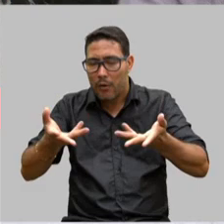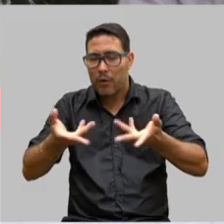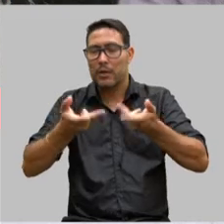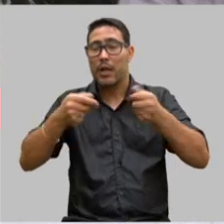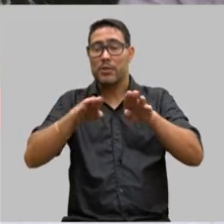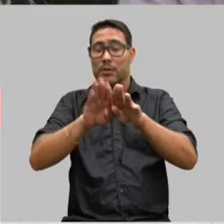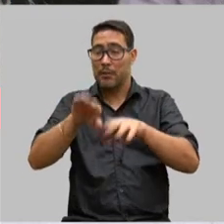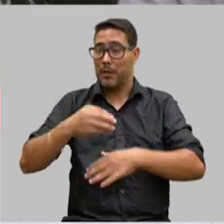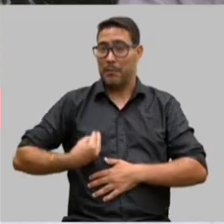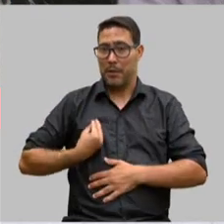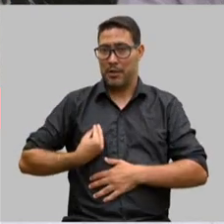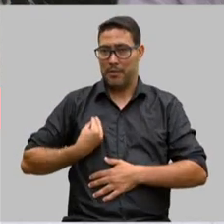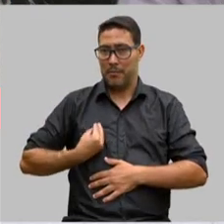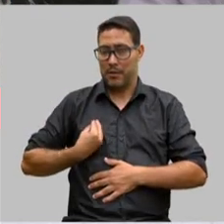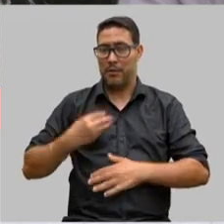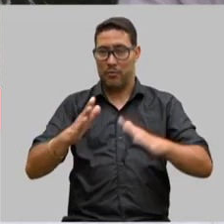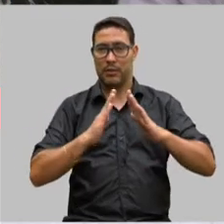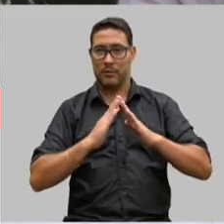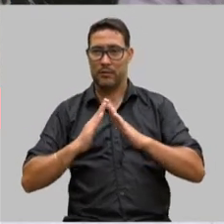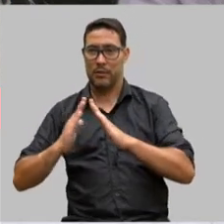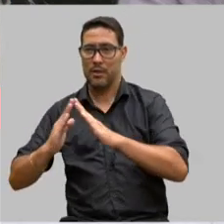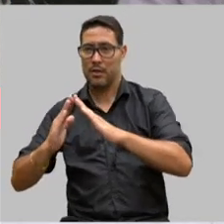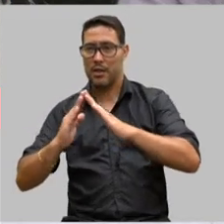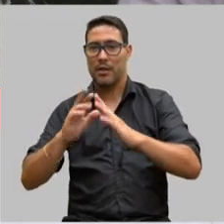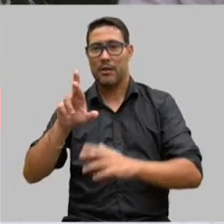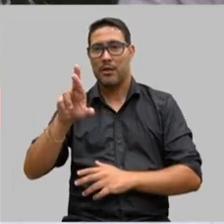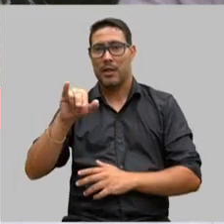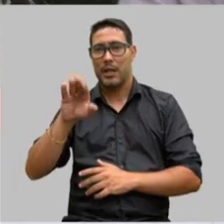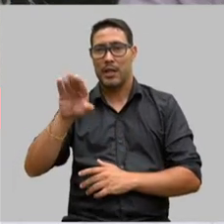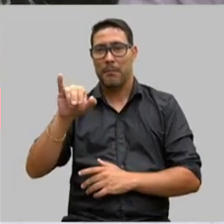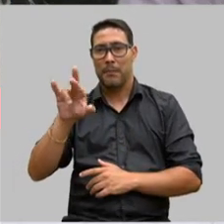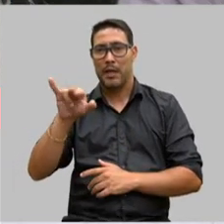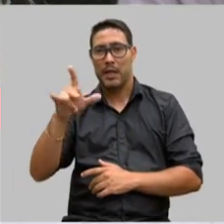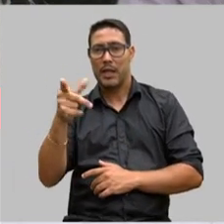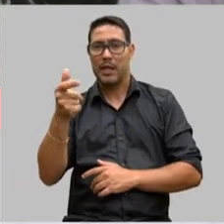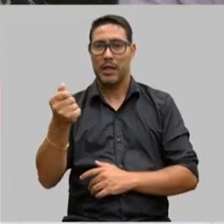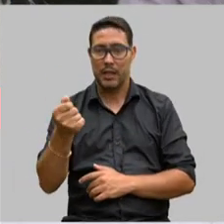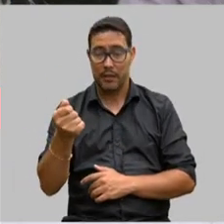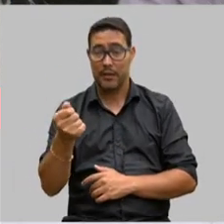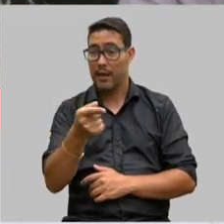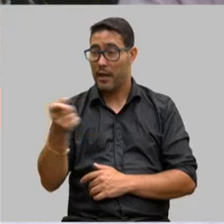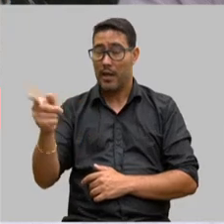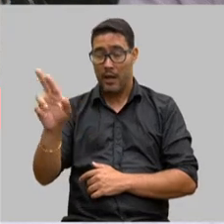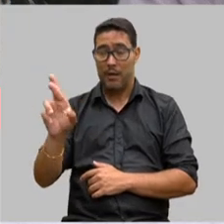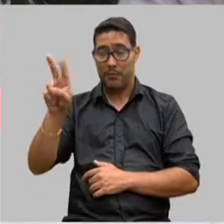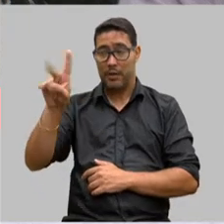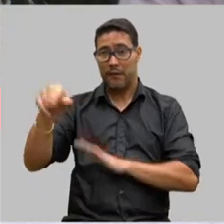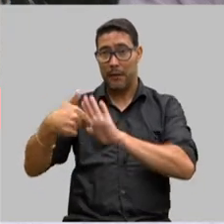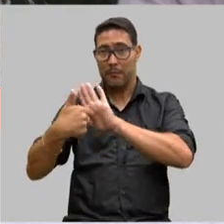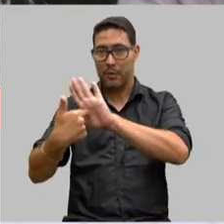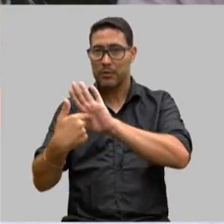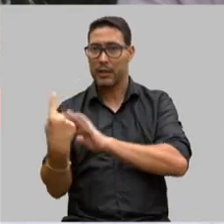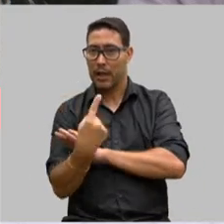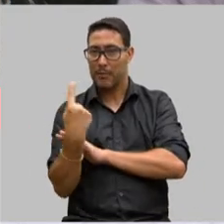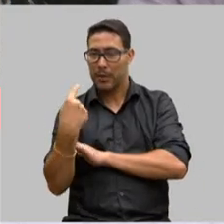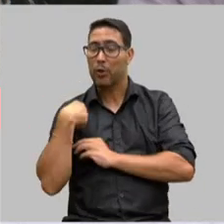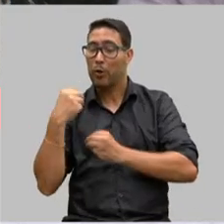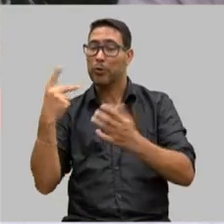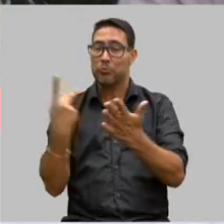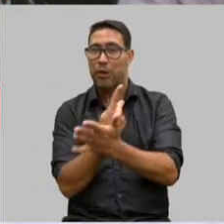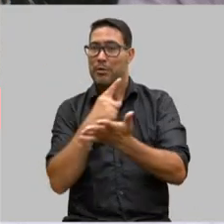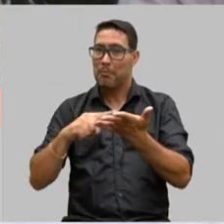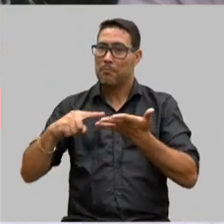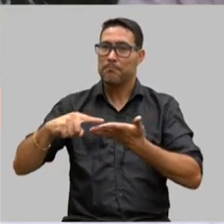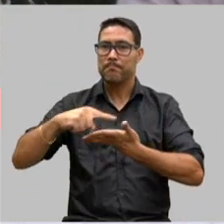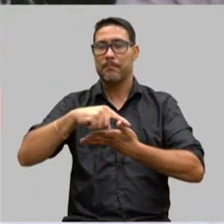comunidades ribeirinhas. Elas que vão monitorar para a gente, elas que vão mostrar o que elas estão sofrendo com a degradação do Rio São Francisco.